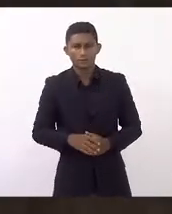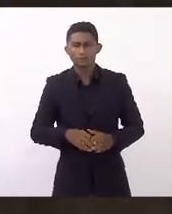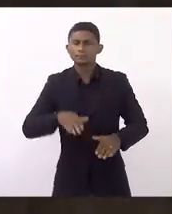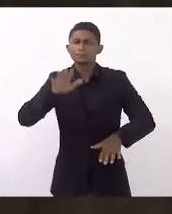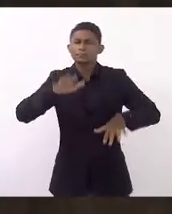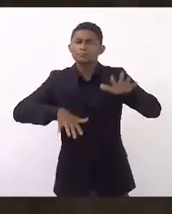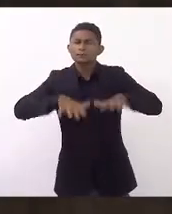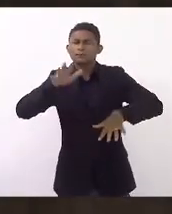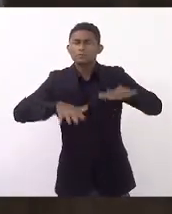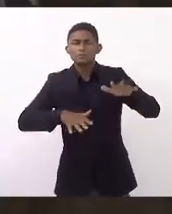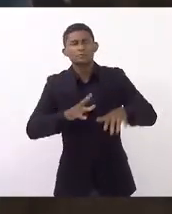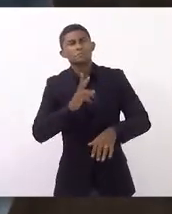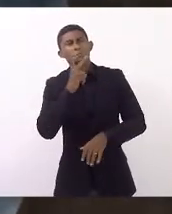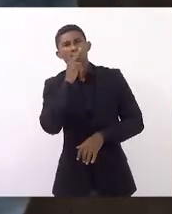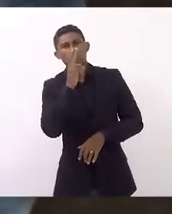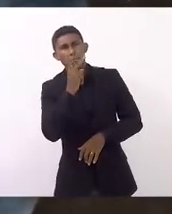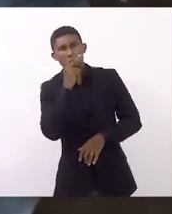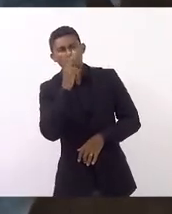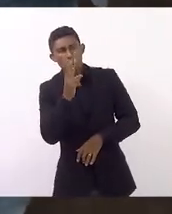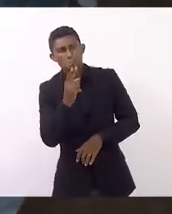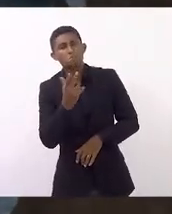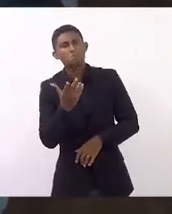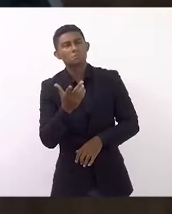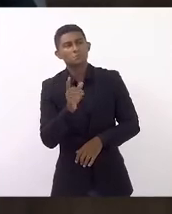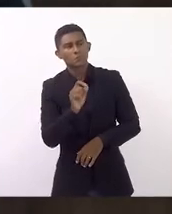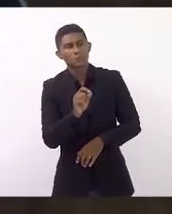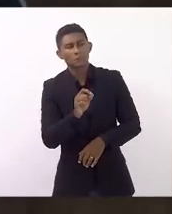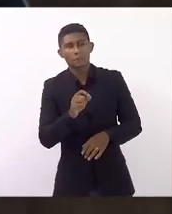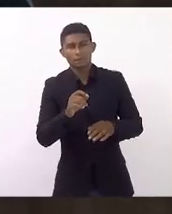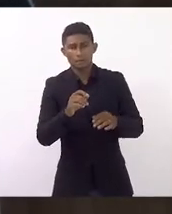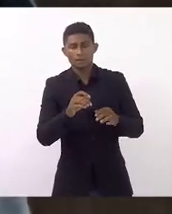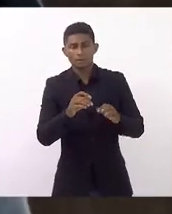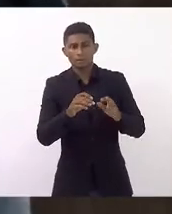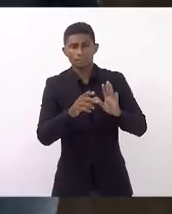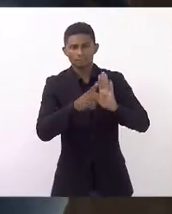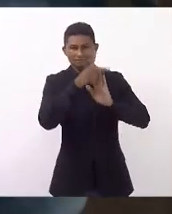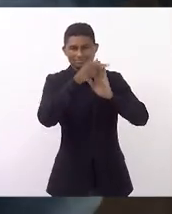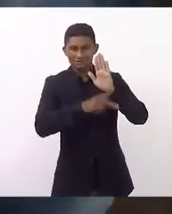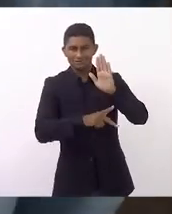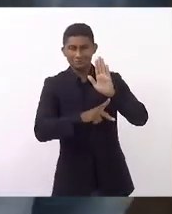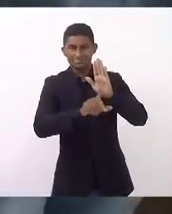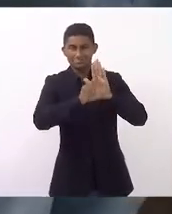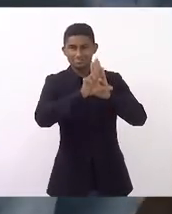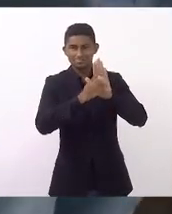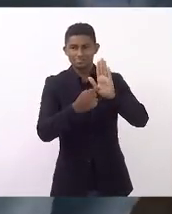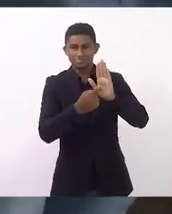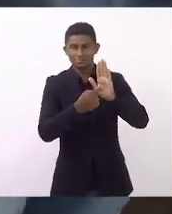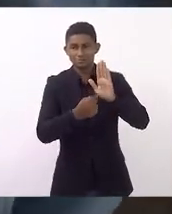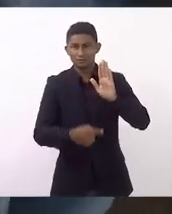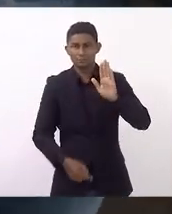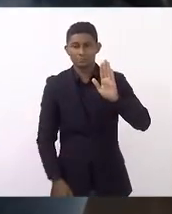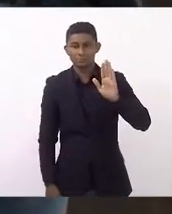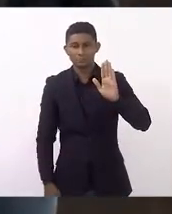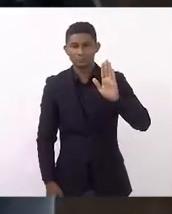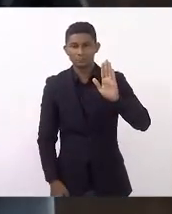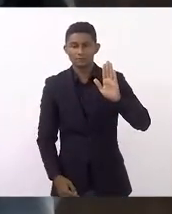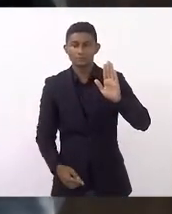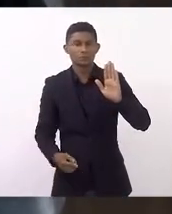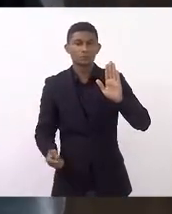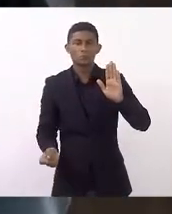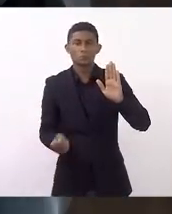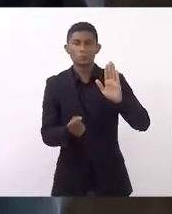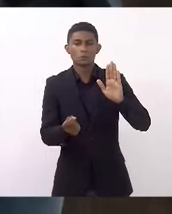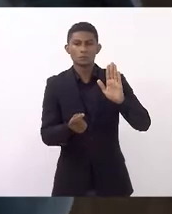a partir da intervenção do deputado Márcio Pacheco, que esse projeto, Márcio, propõe a interrupção da reforma do